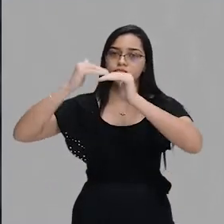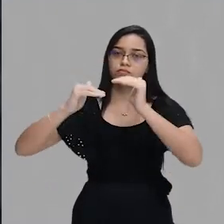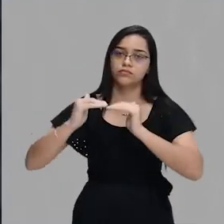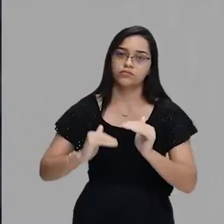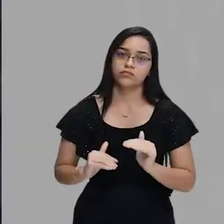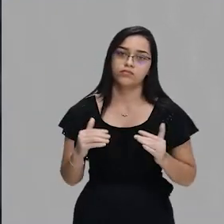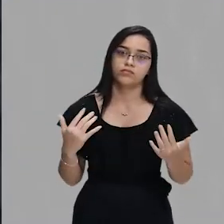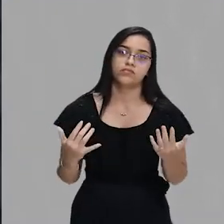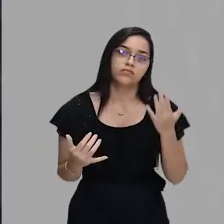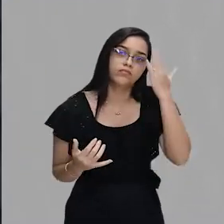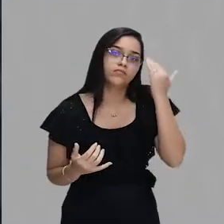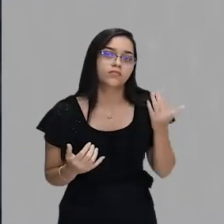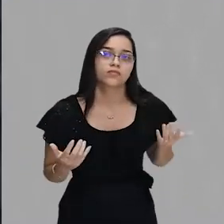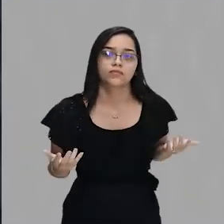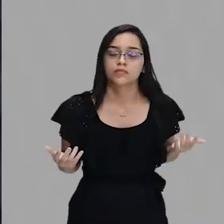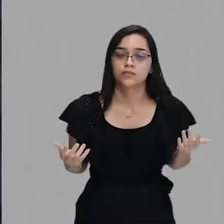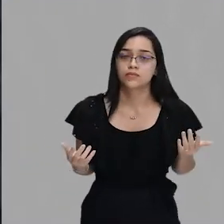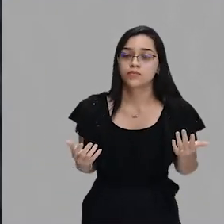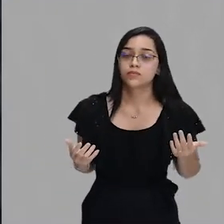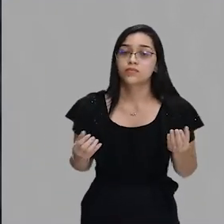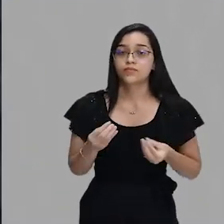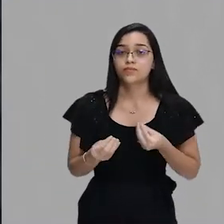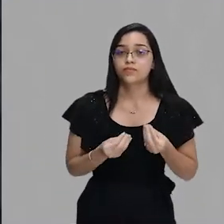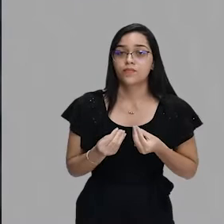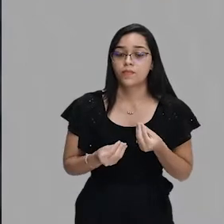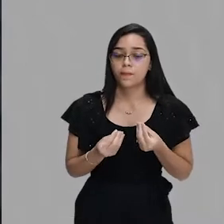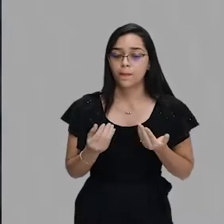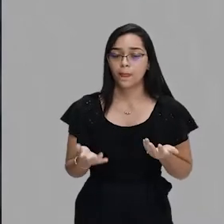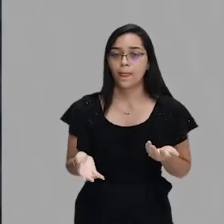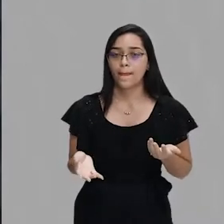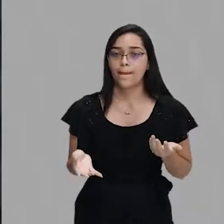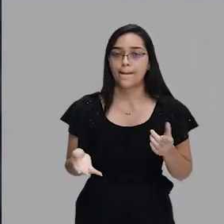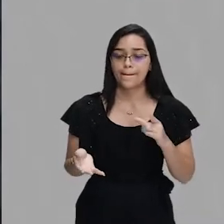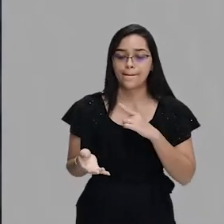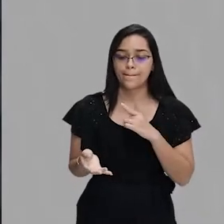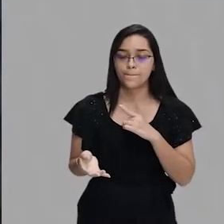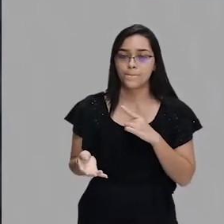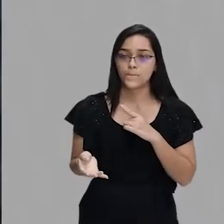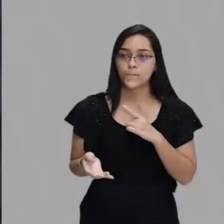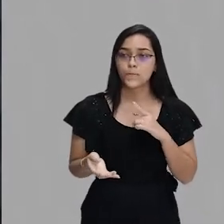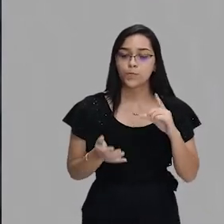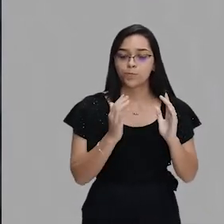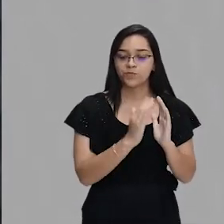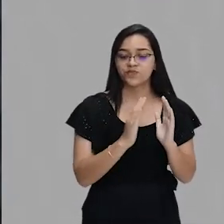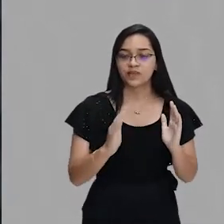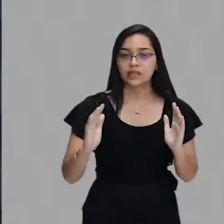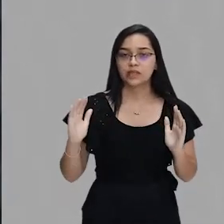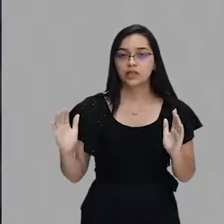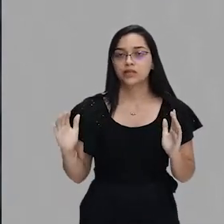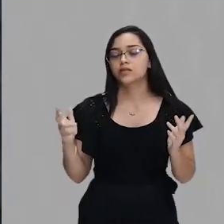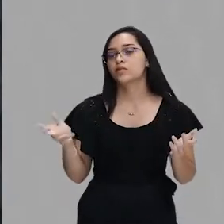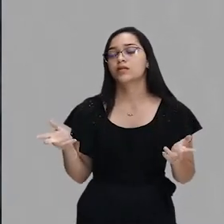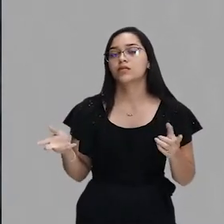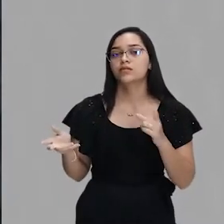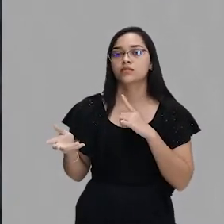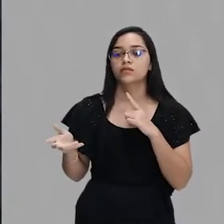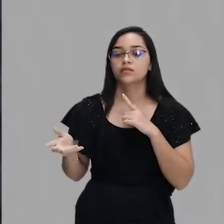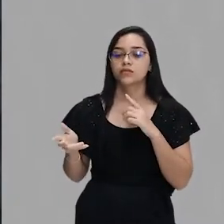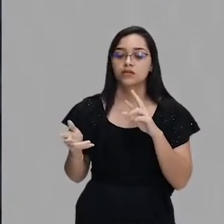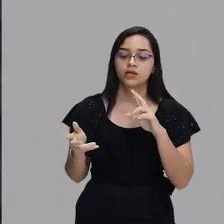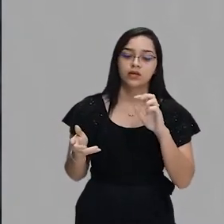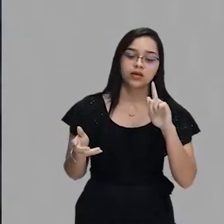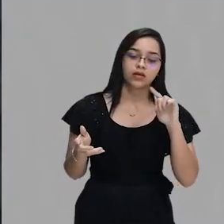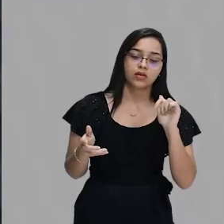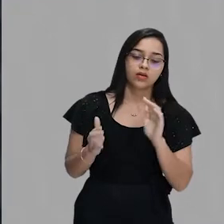decrescente. Com a mediana você não vai saber se essa sequência é regular ou ele